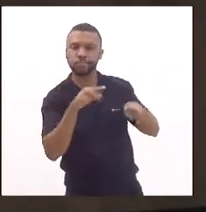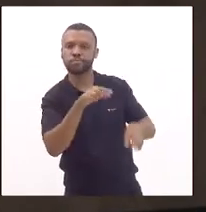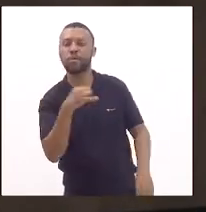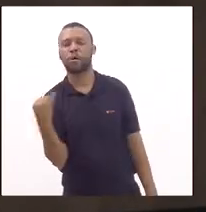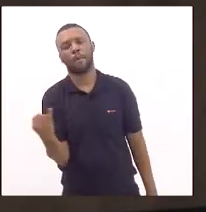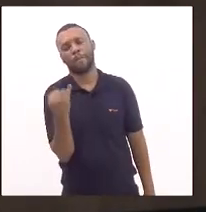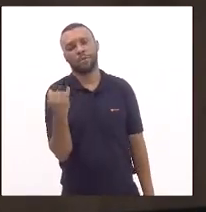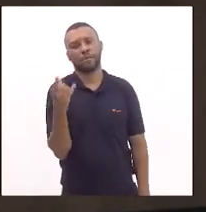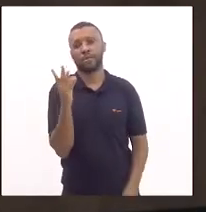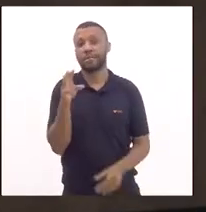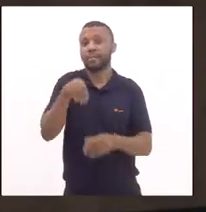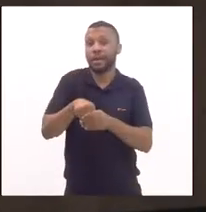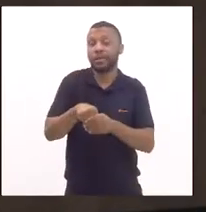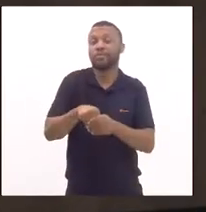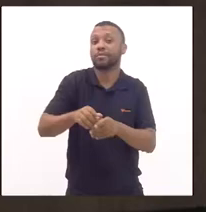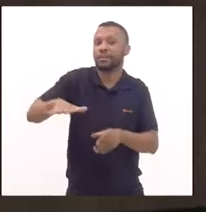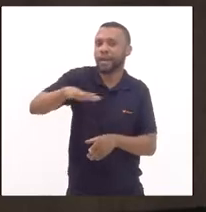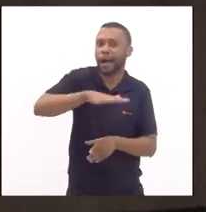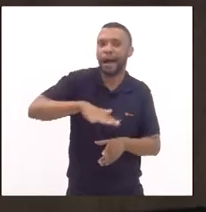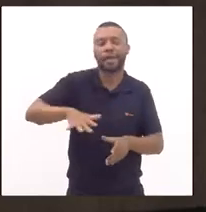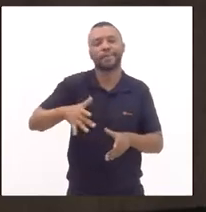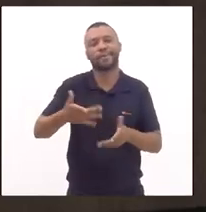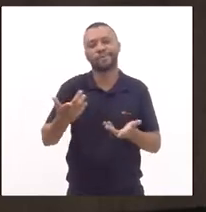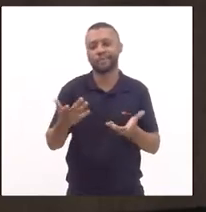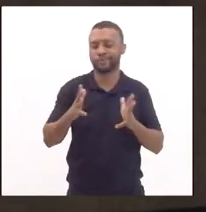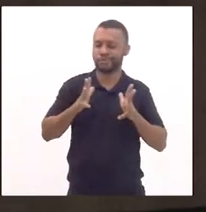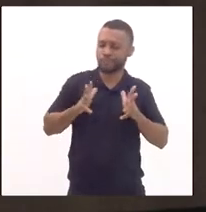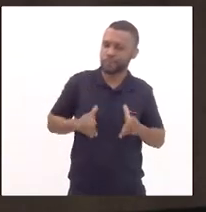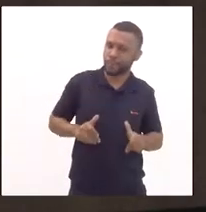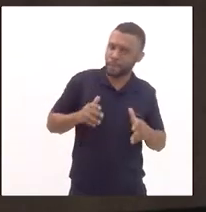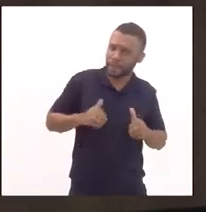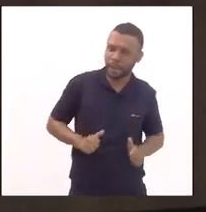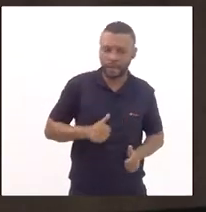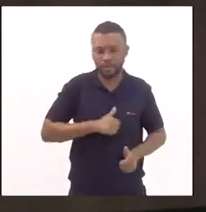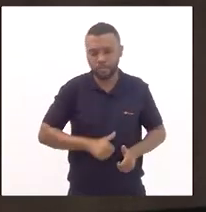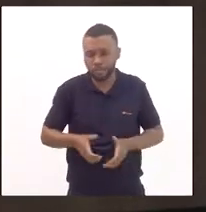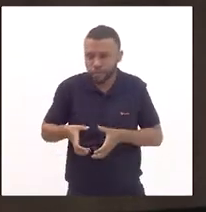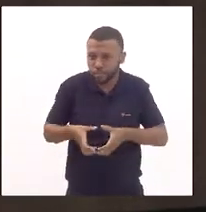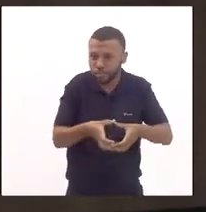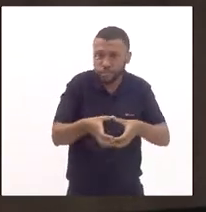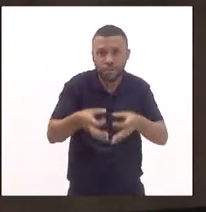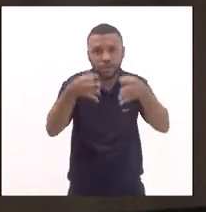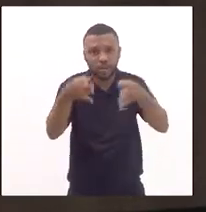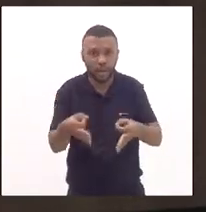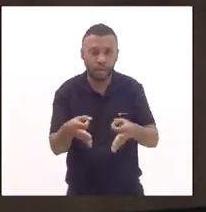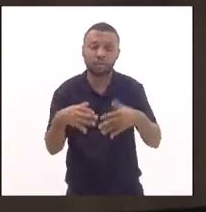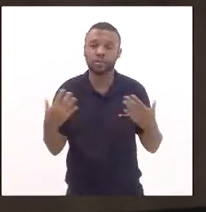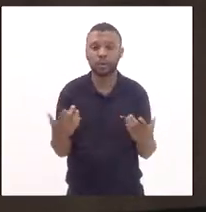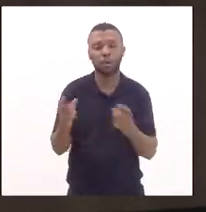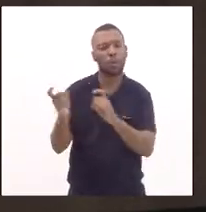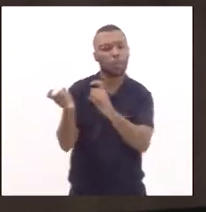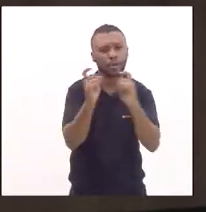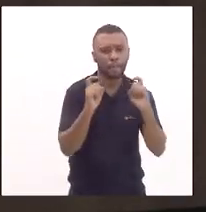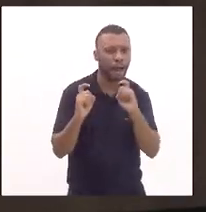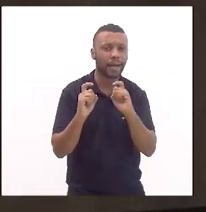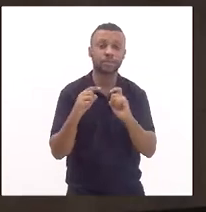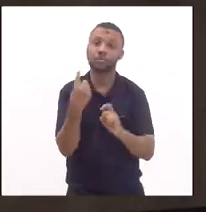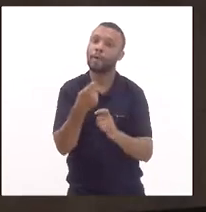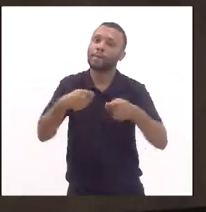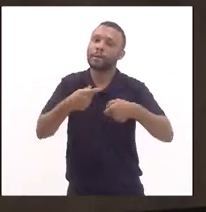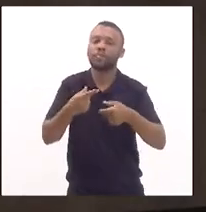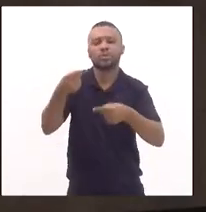são importantes para o saneamento desse Estado. Então, precisamos continuar aprofundando esse debate, por isso chamo Vossa